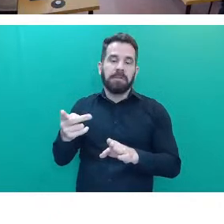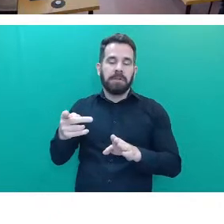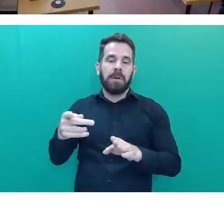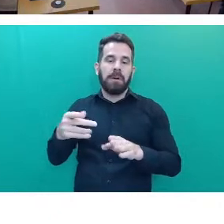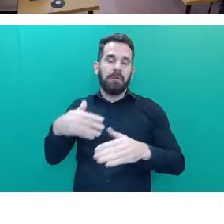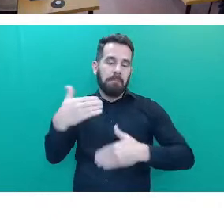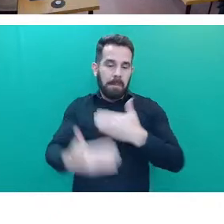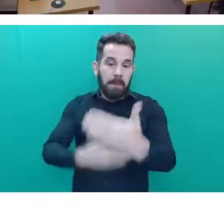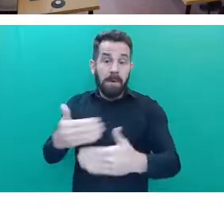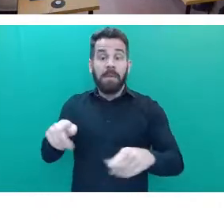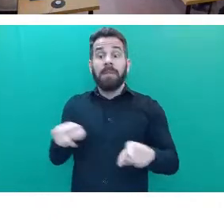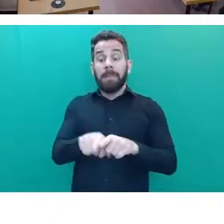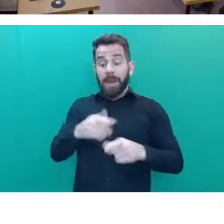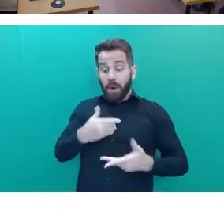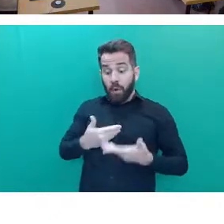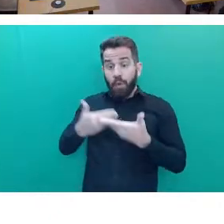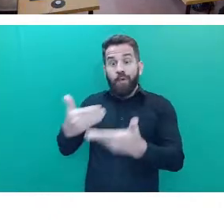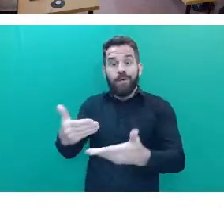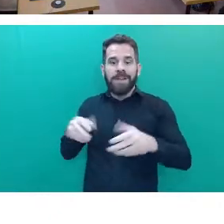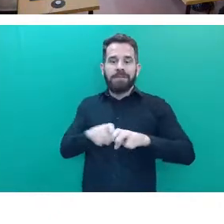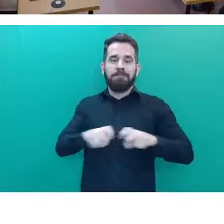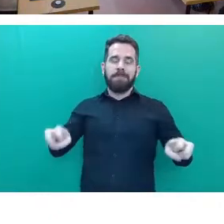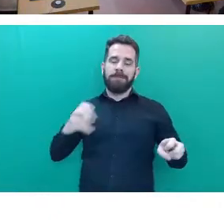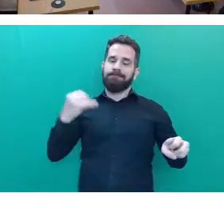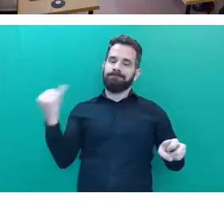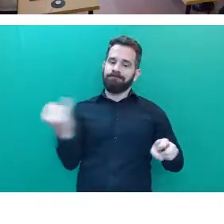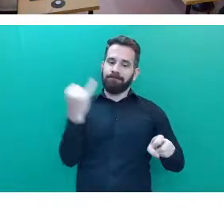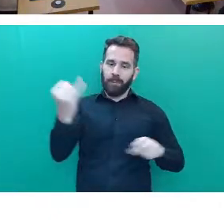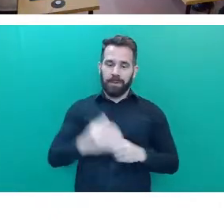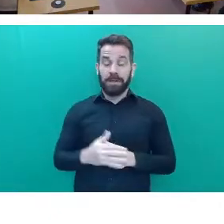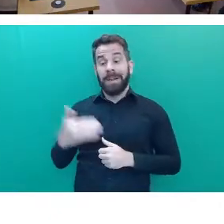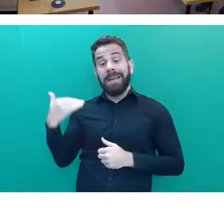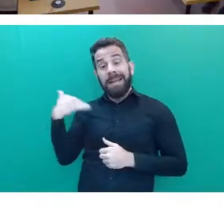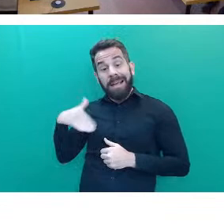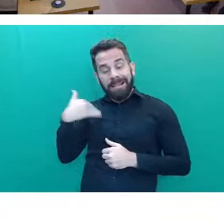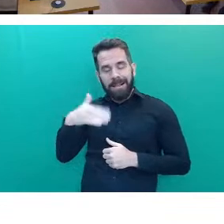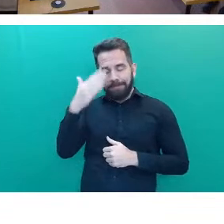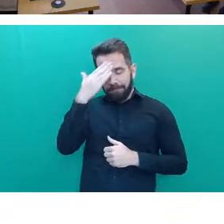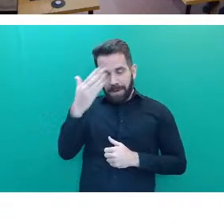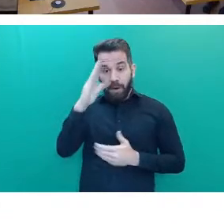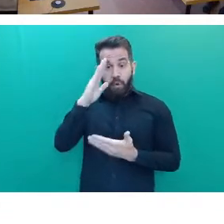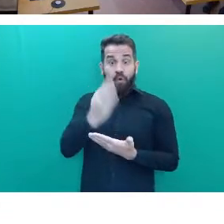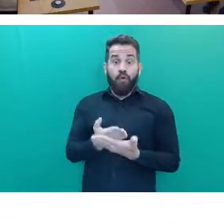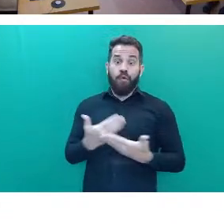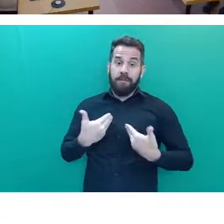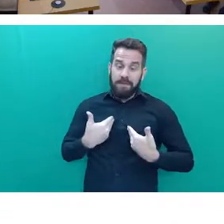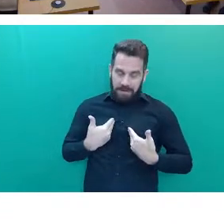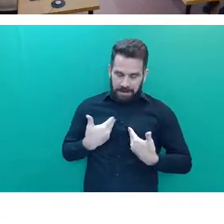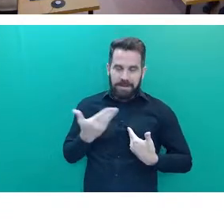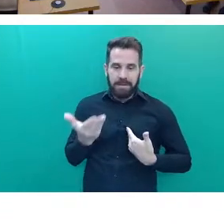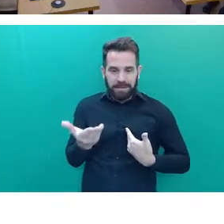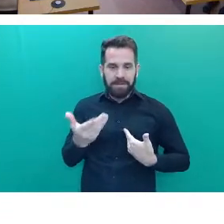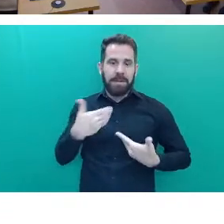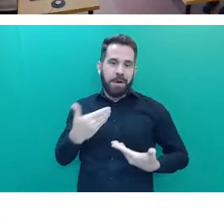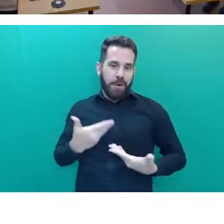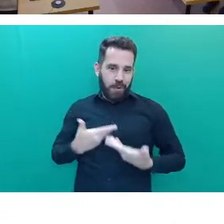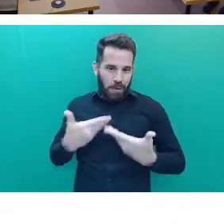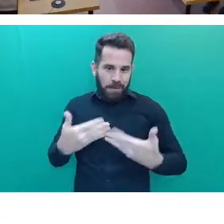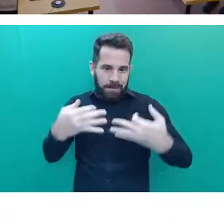tão importante. Agradecer a Renata pela confiança de ter me convidado